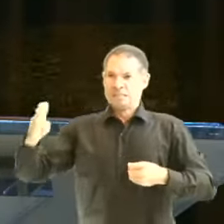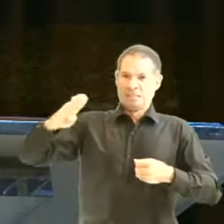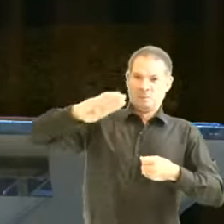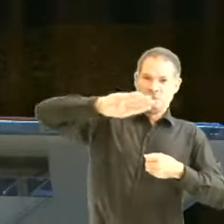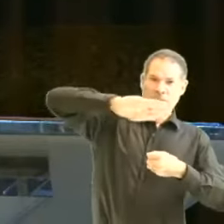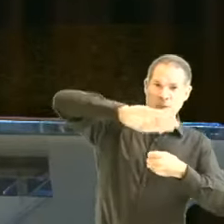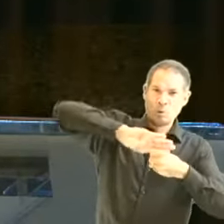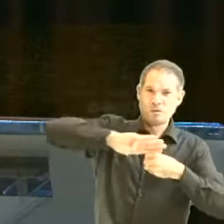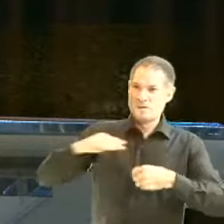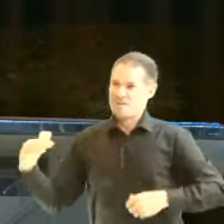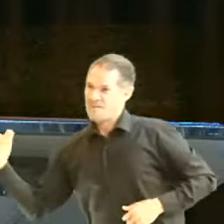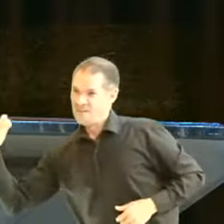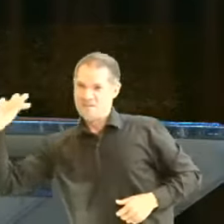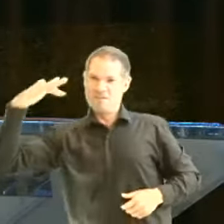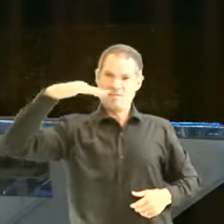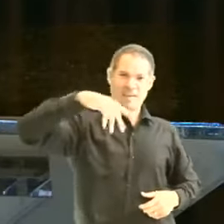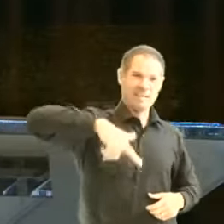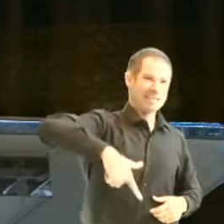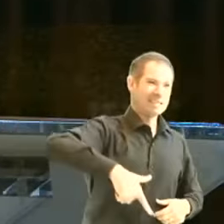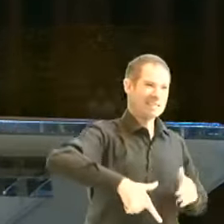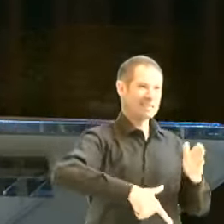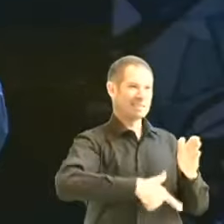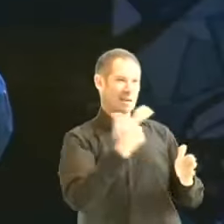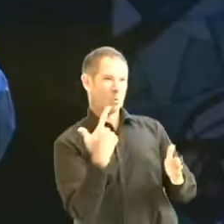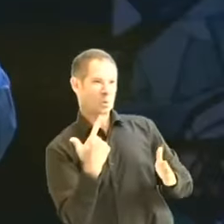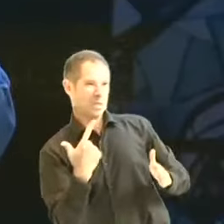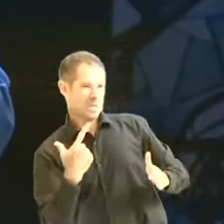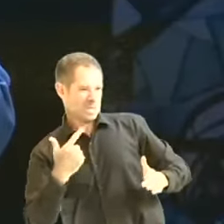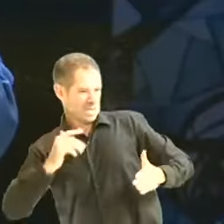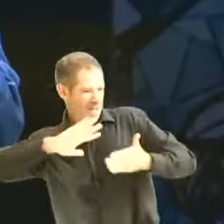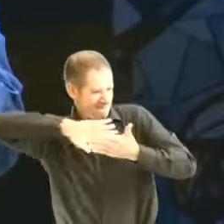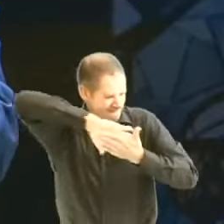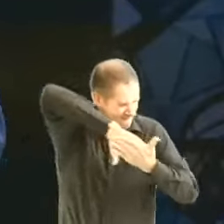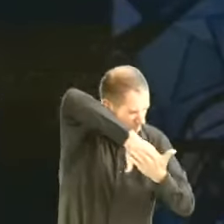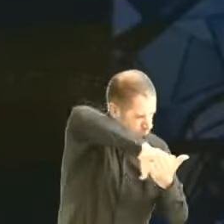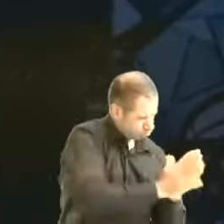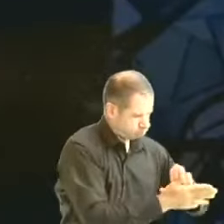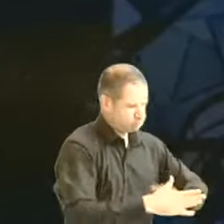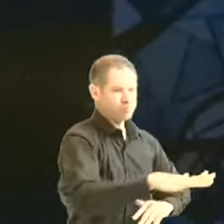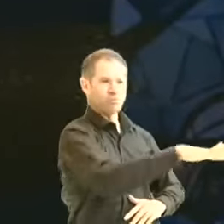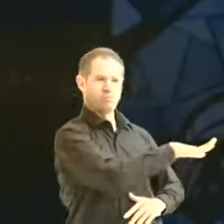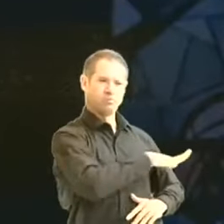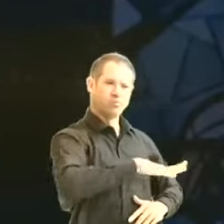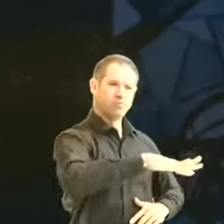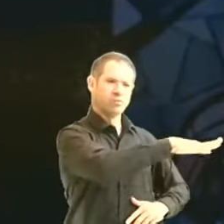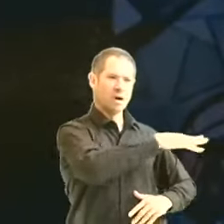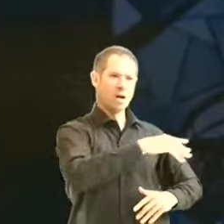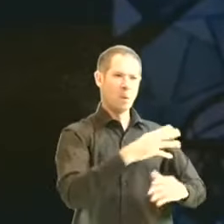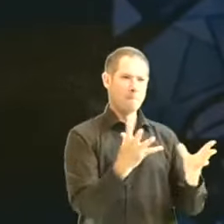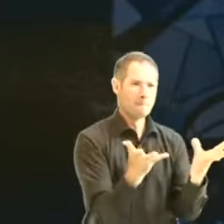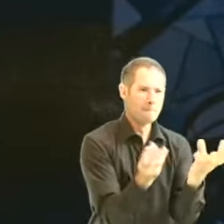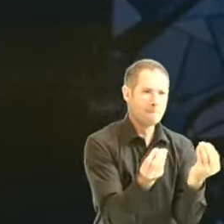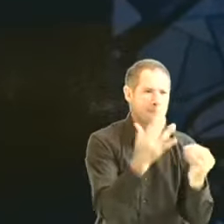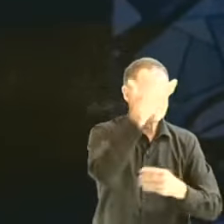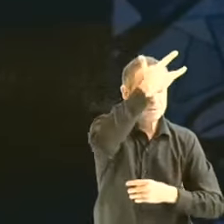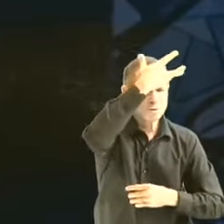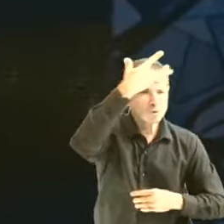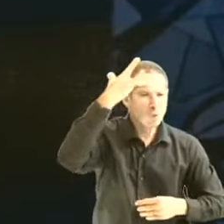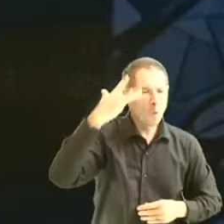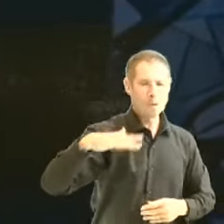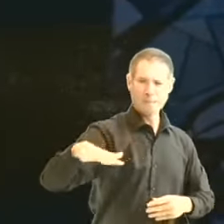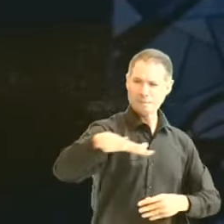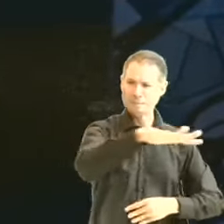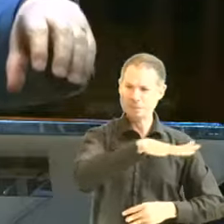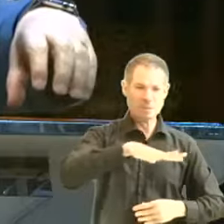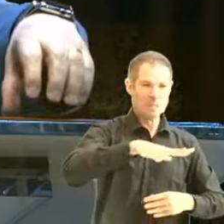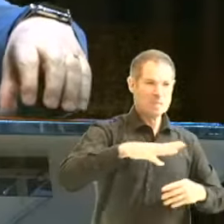segunda vez e destroem toda aquela terra. E pegam todos os moradores daquela